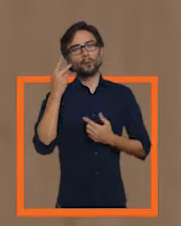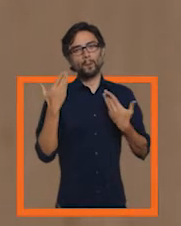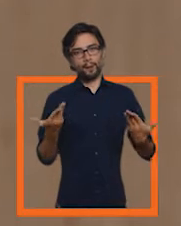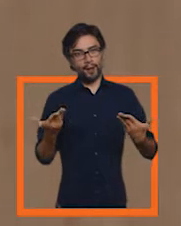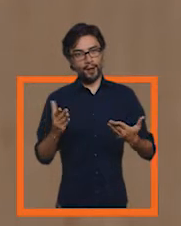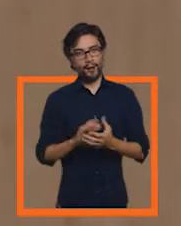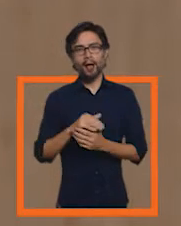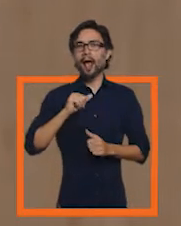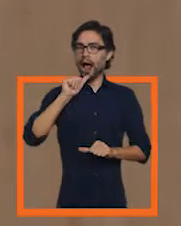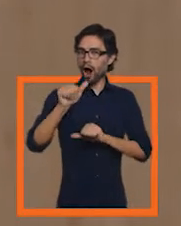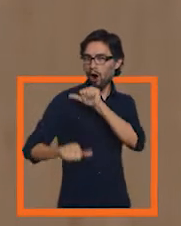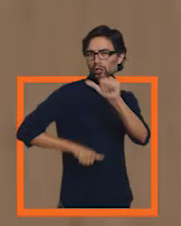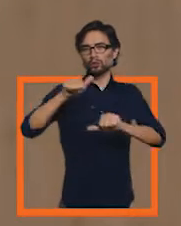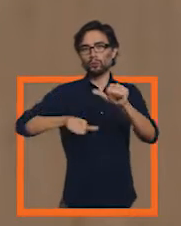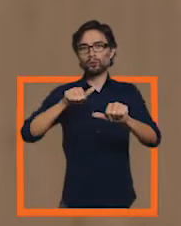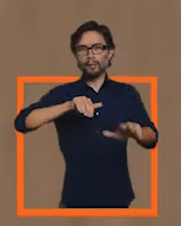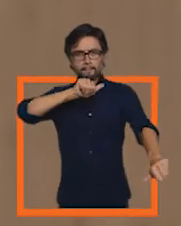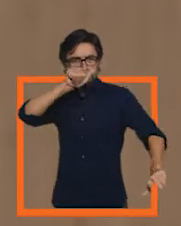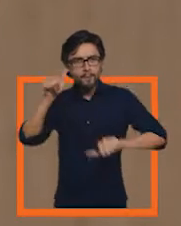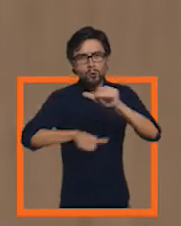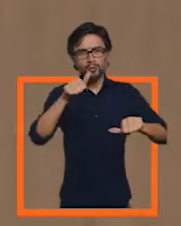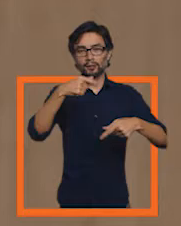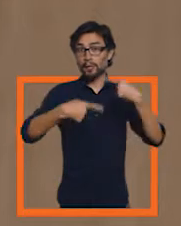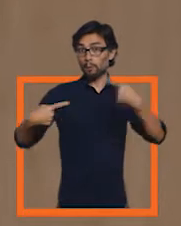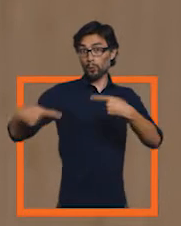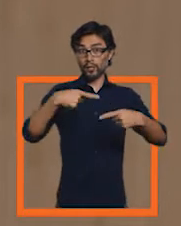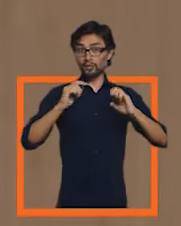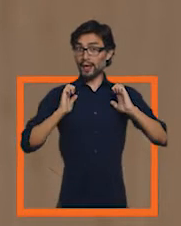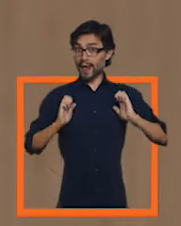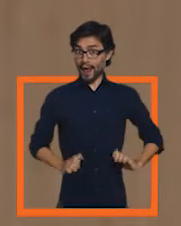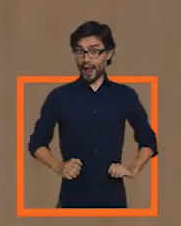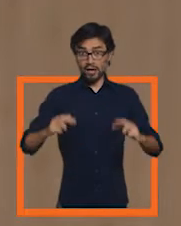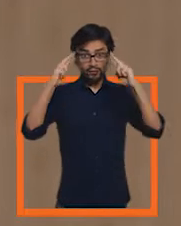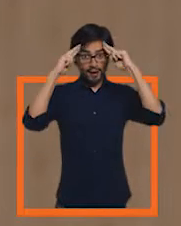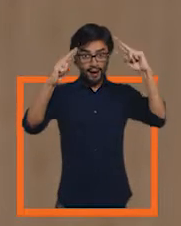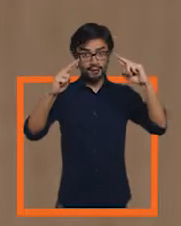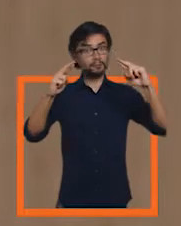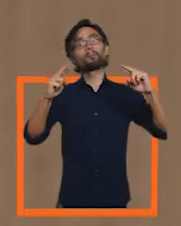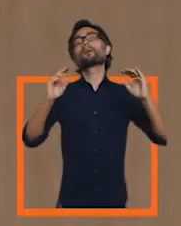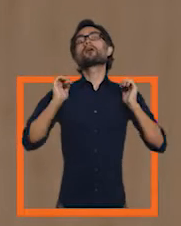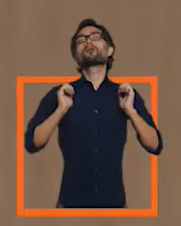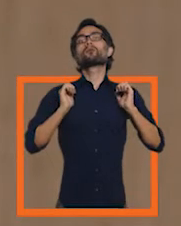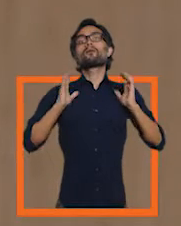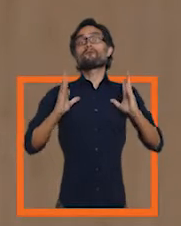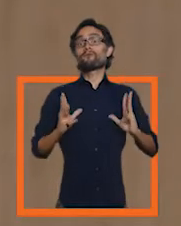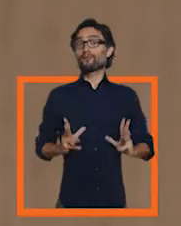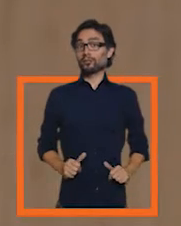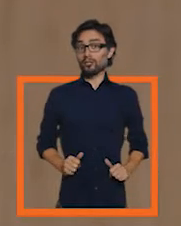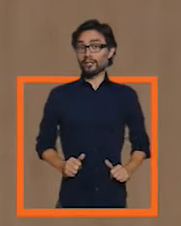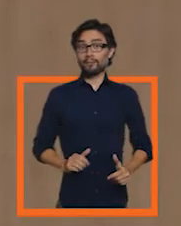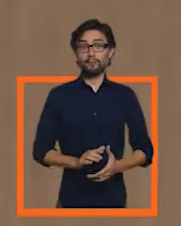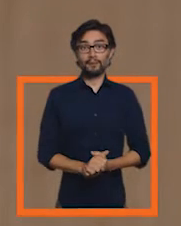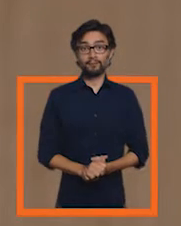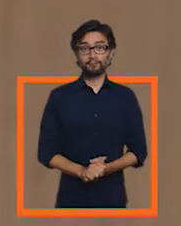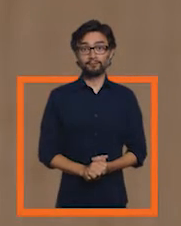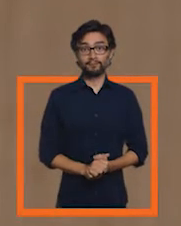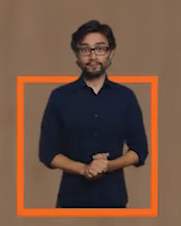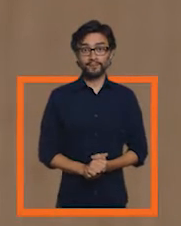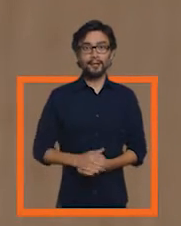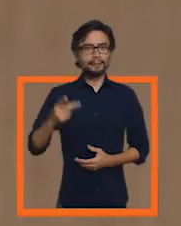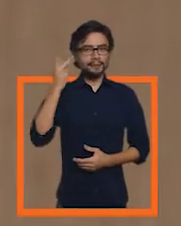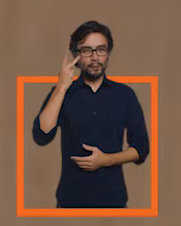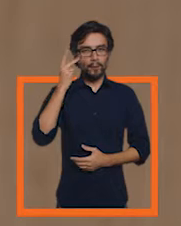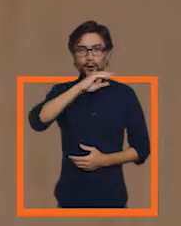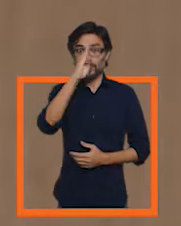hora é de mudança. Mudança para uma nova política com ética, respeito e ficha limpa. São Paulo e o Brasil